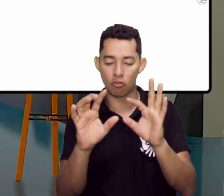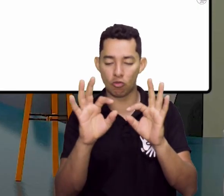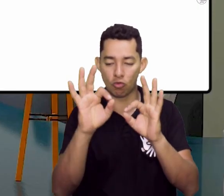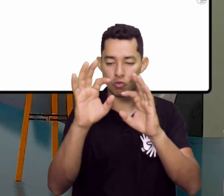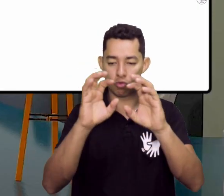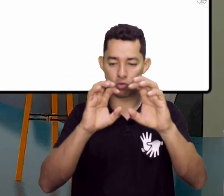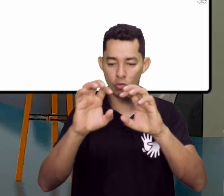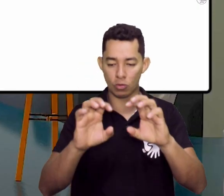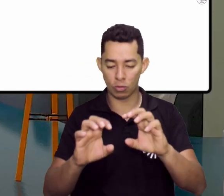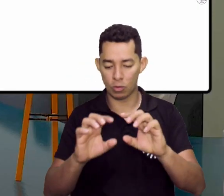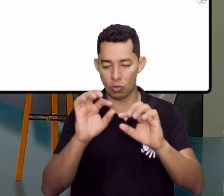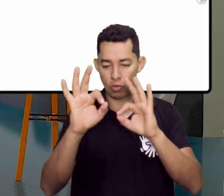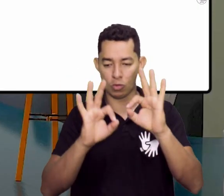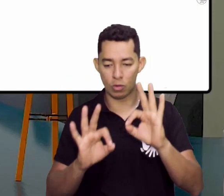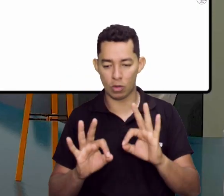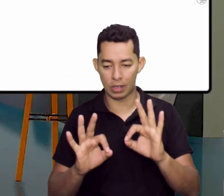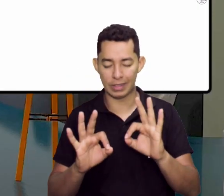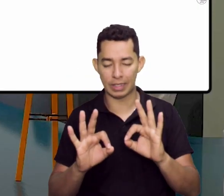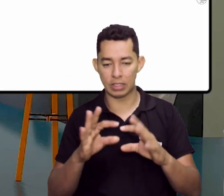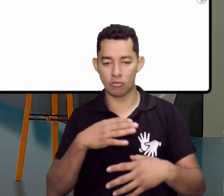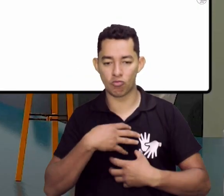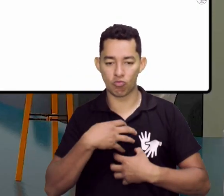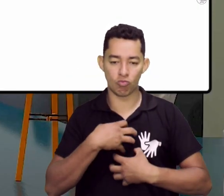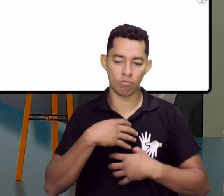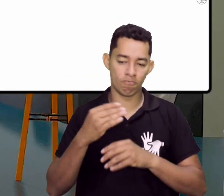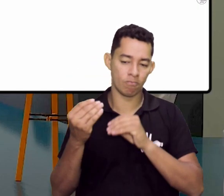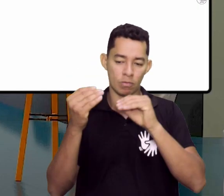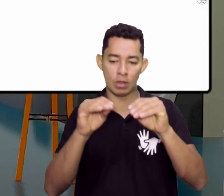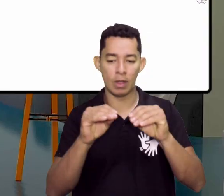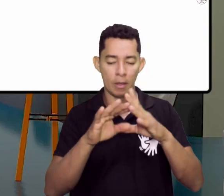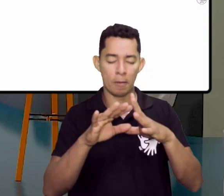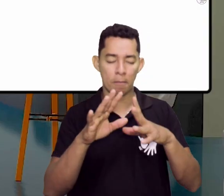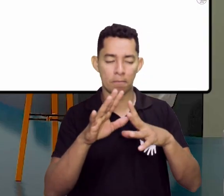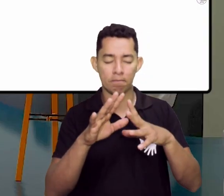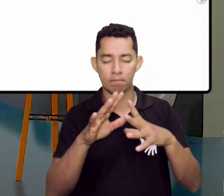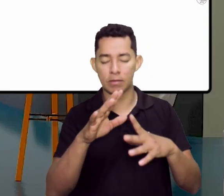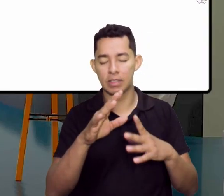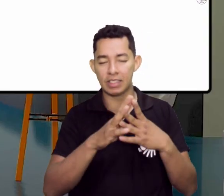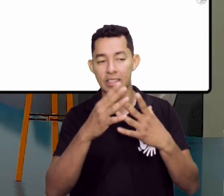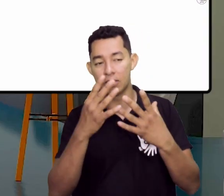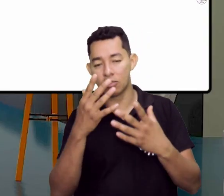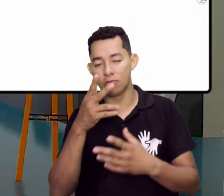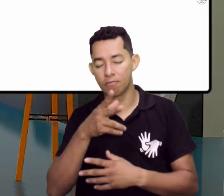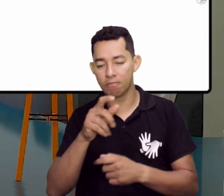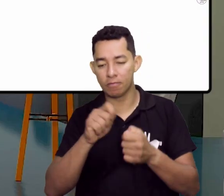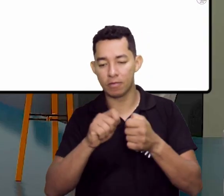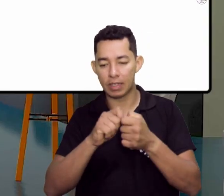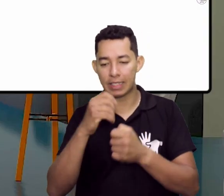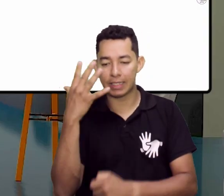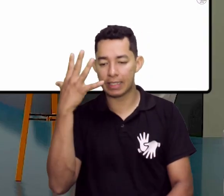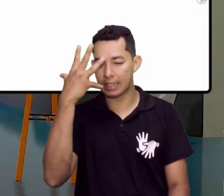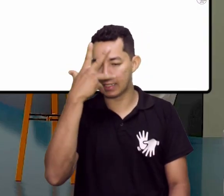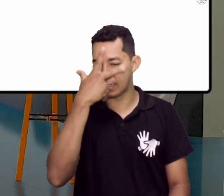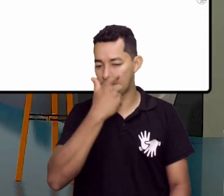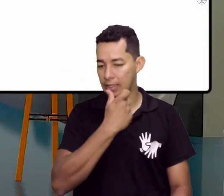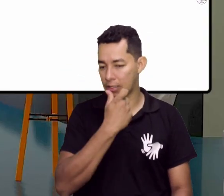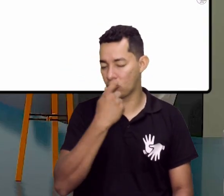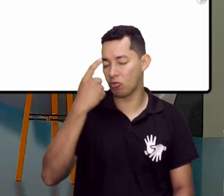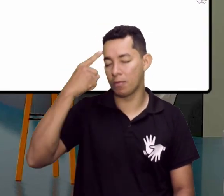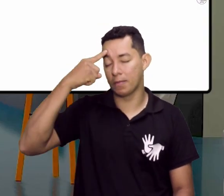certos ambientes, né, embeleza, agrada, né, faz pensar e, ao mesmo